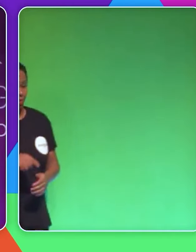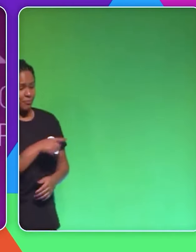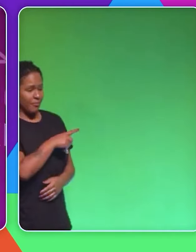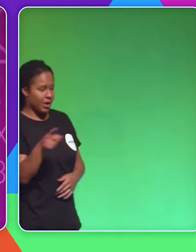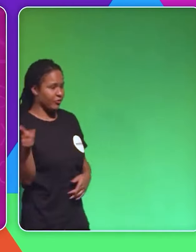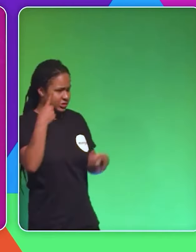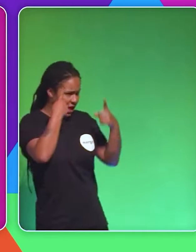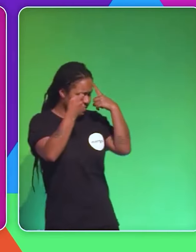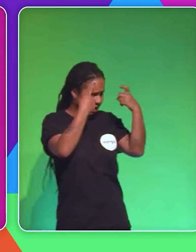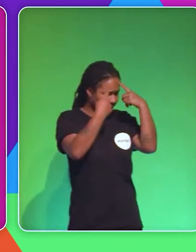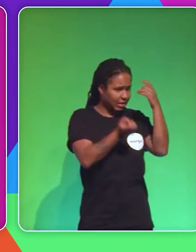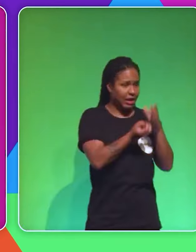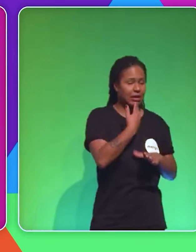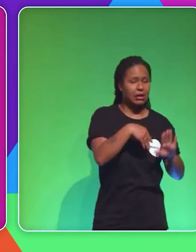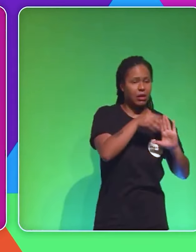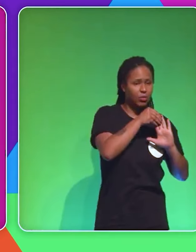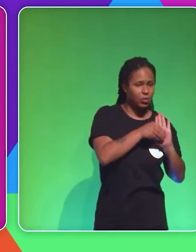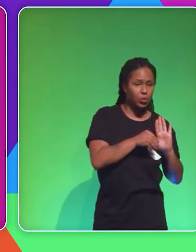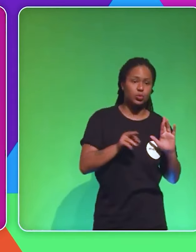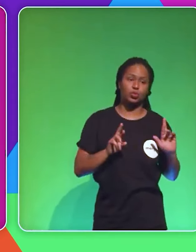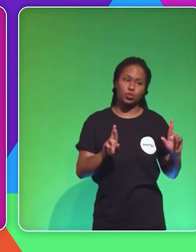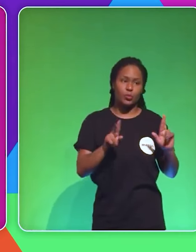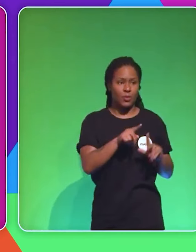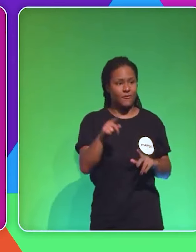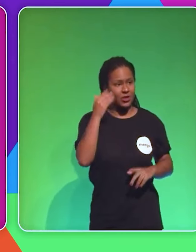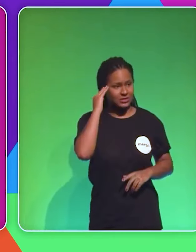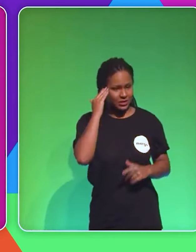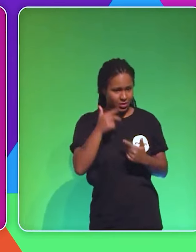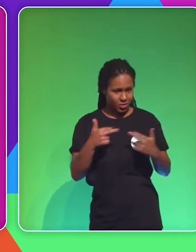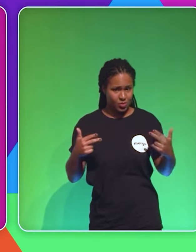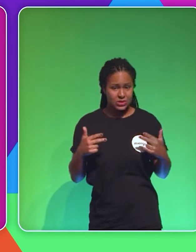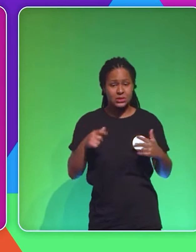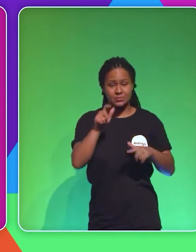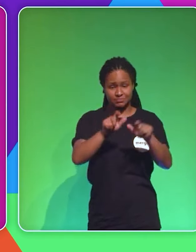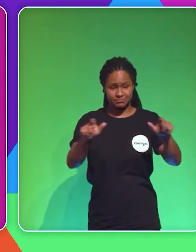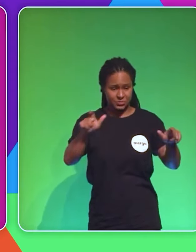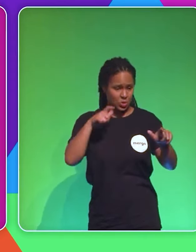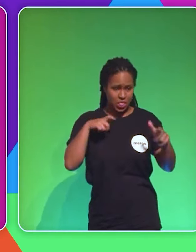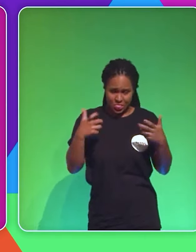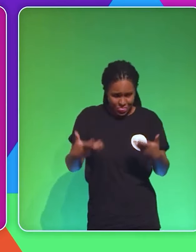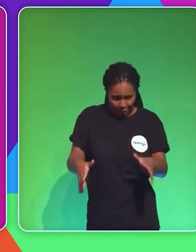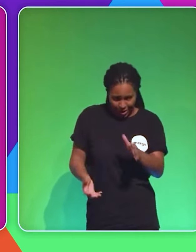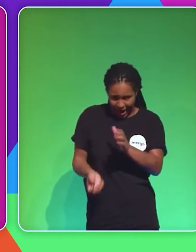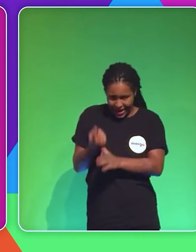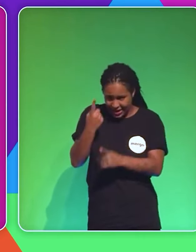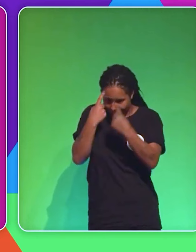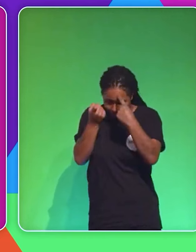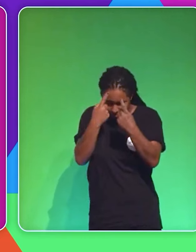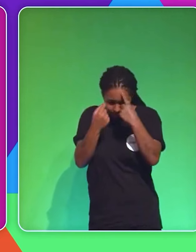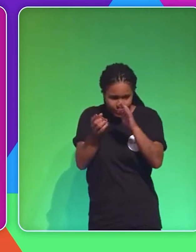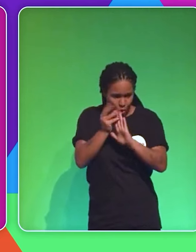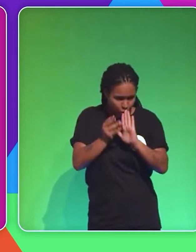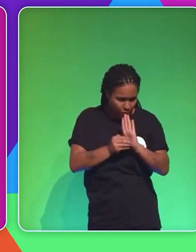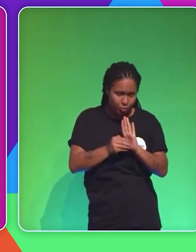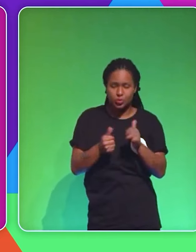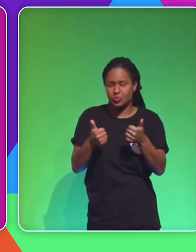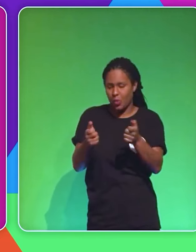coisas quem não quer criar conteúdo também e para quem já cria